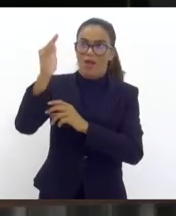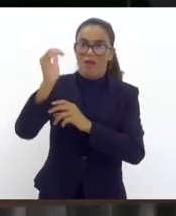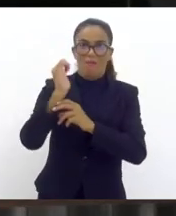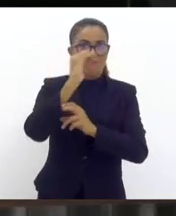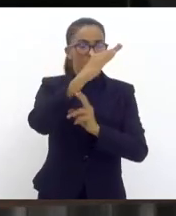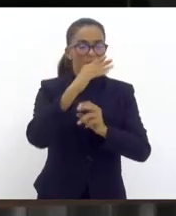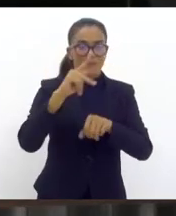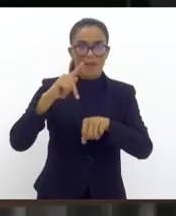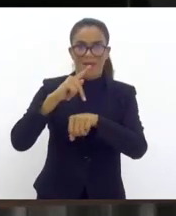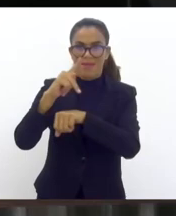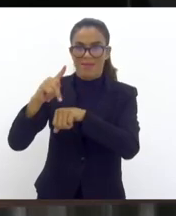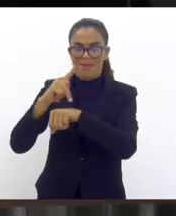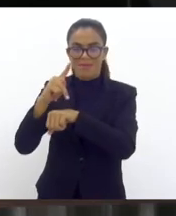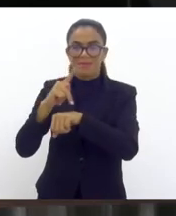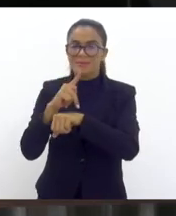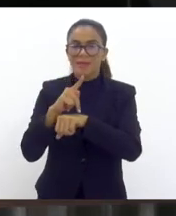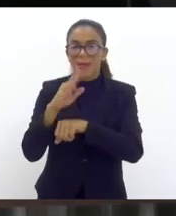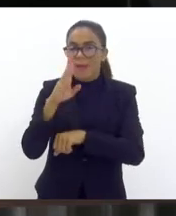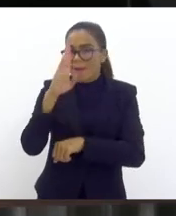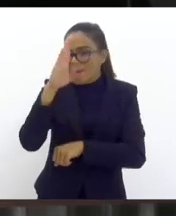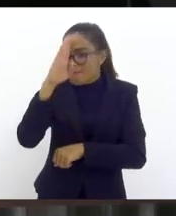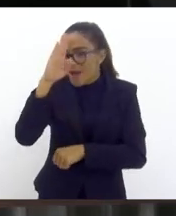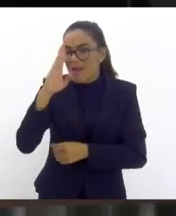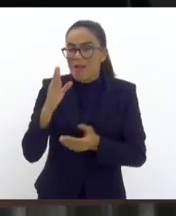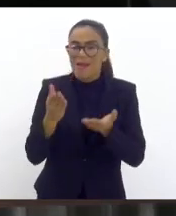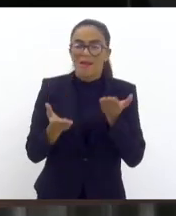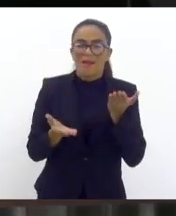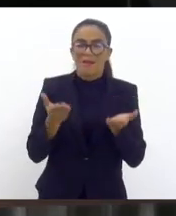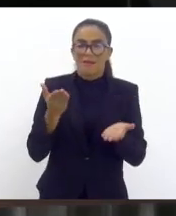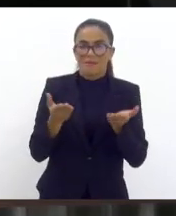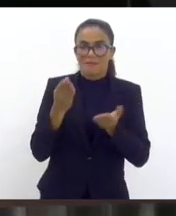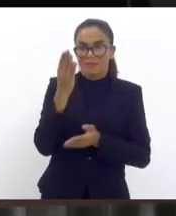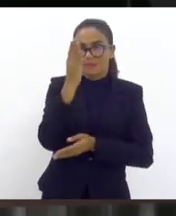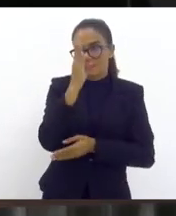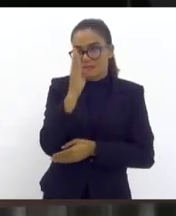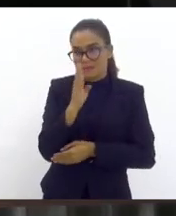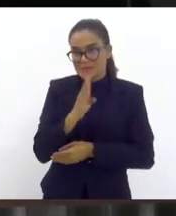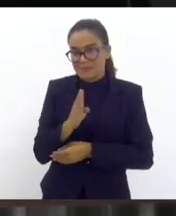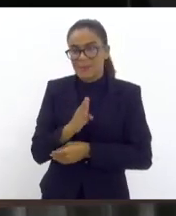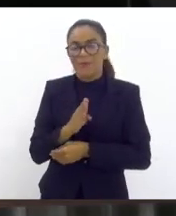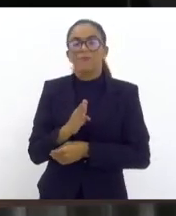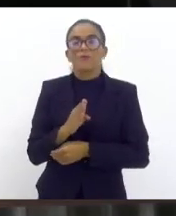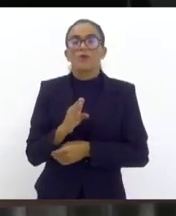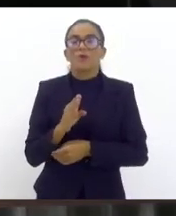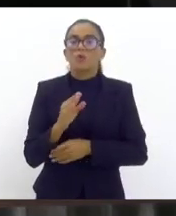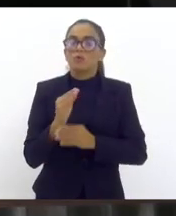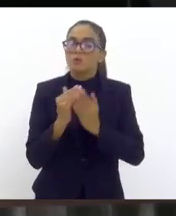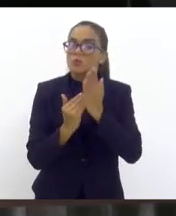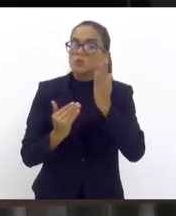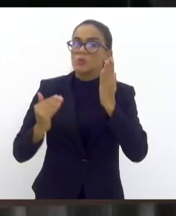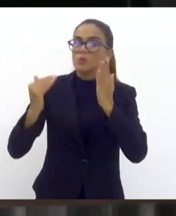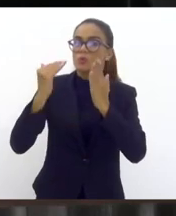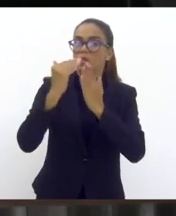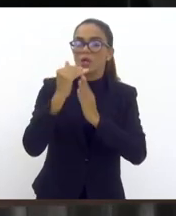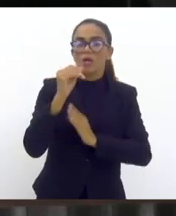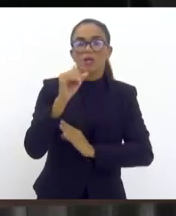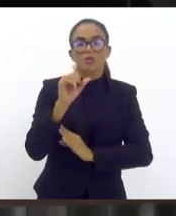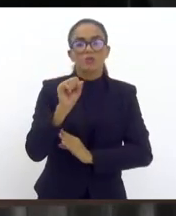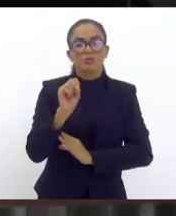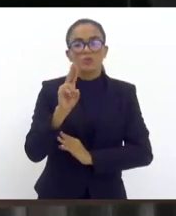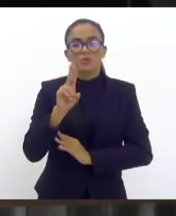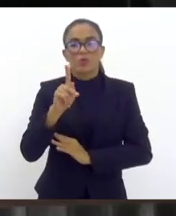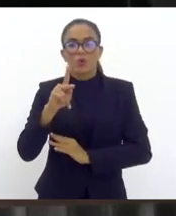da balança comercial brasileira sendo responsável por um super avity de 65